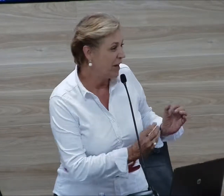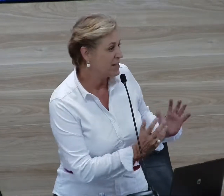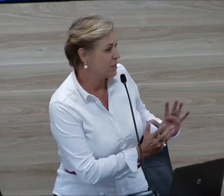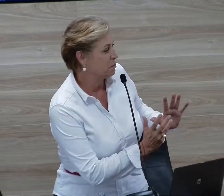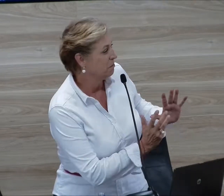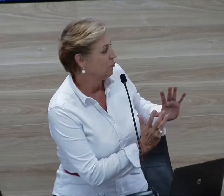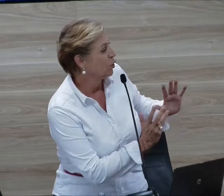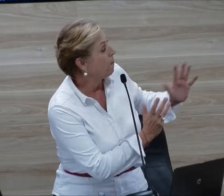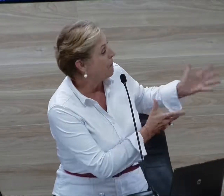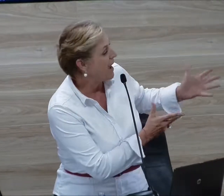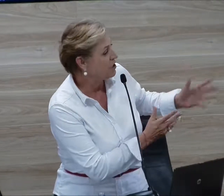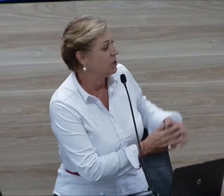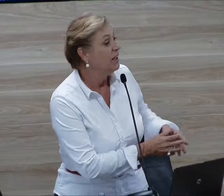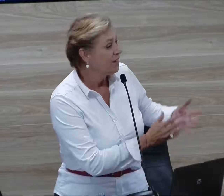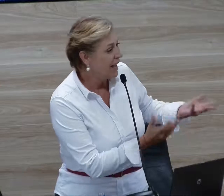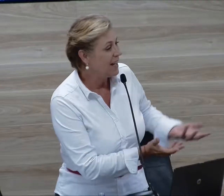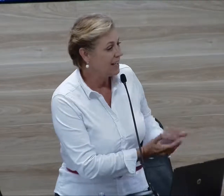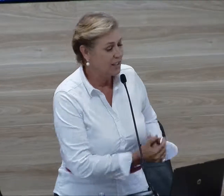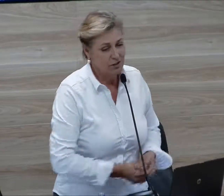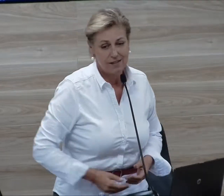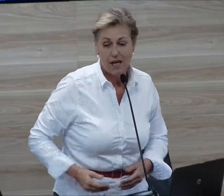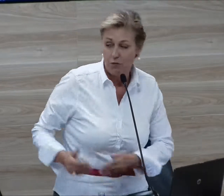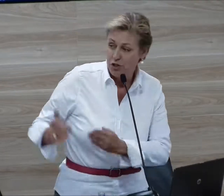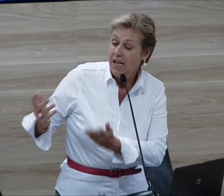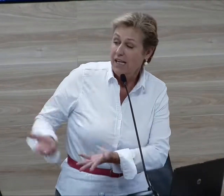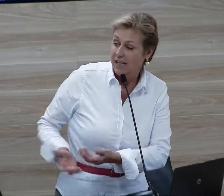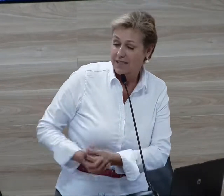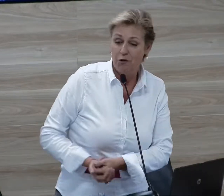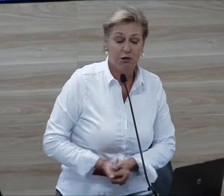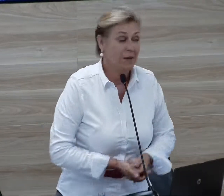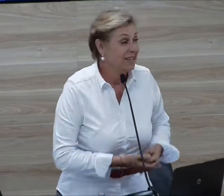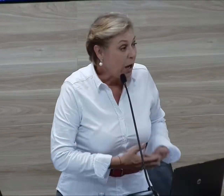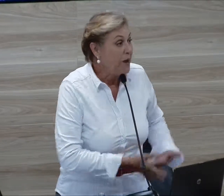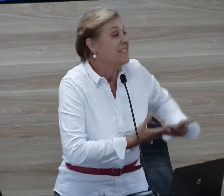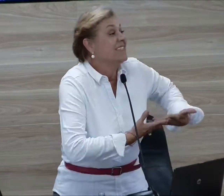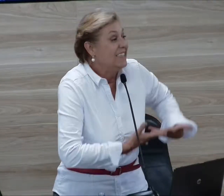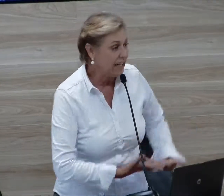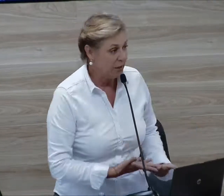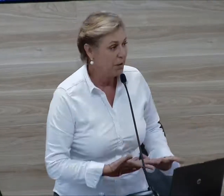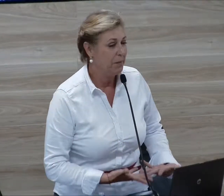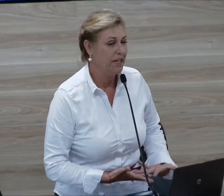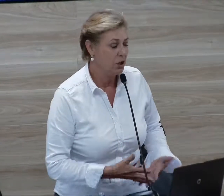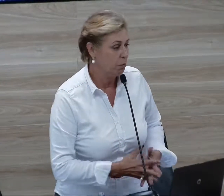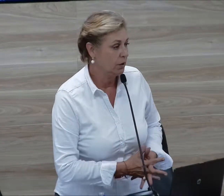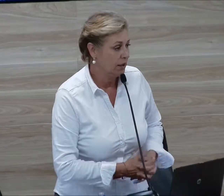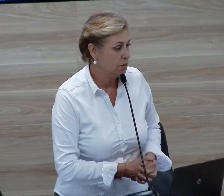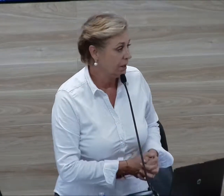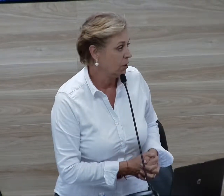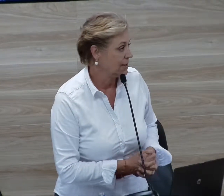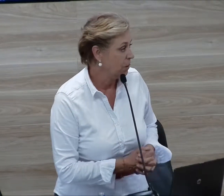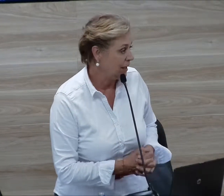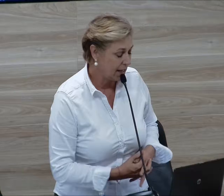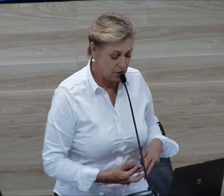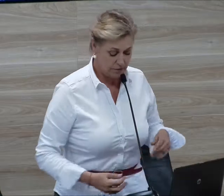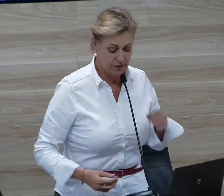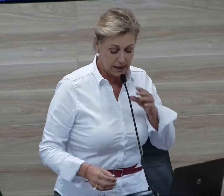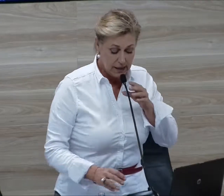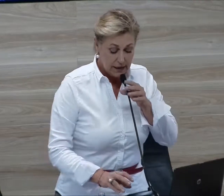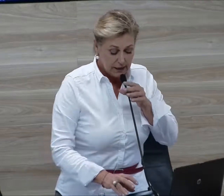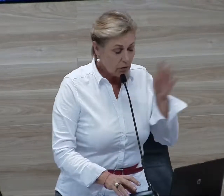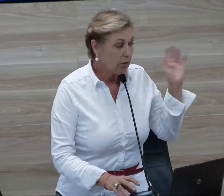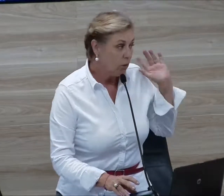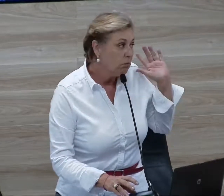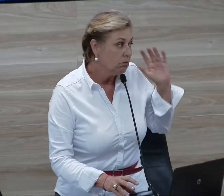que não faz muito parte da área da nossa saúde, e a saúde mental é extremamente importante para a nossa qualidade de